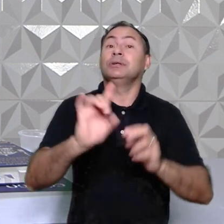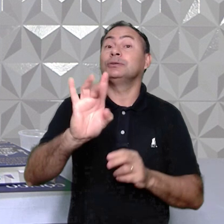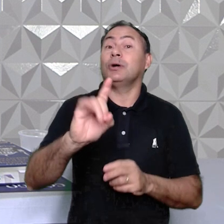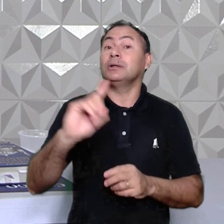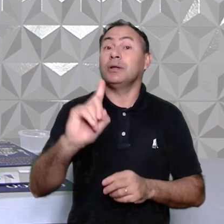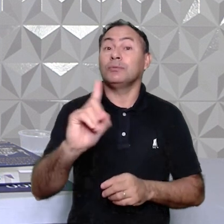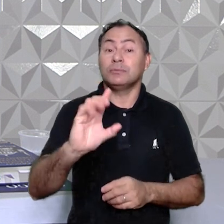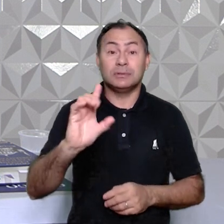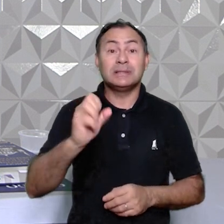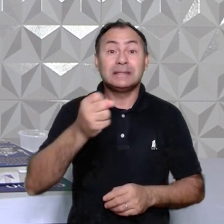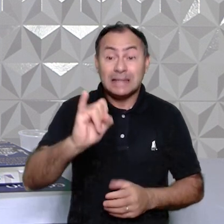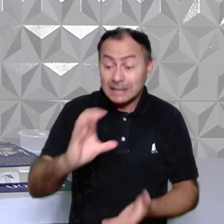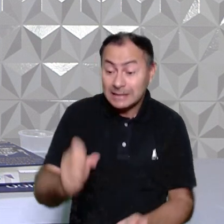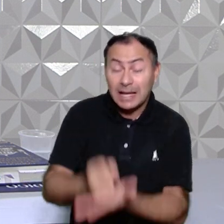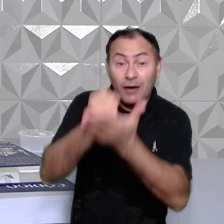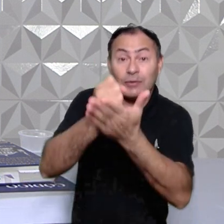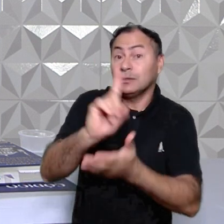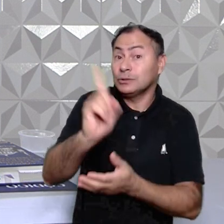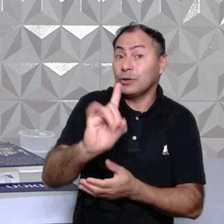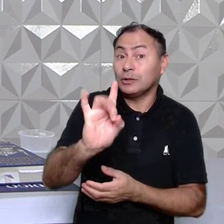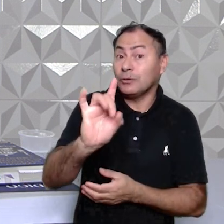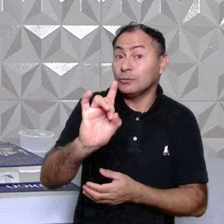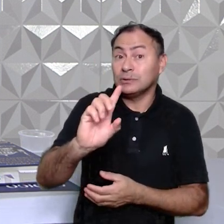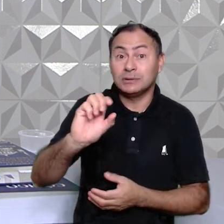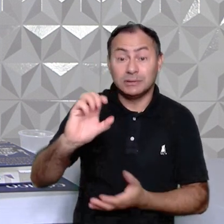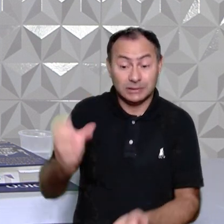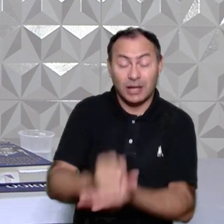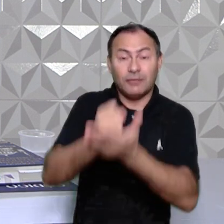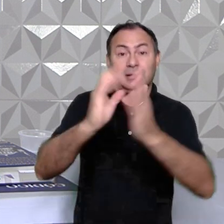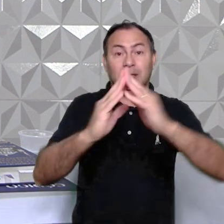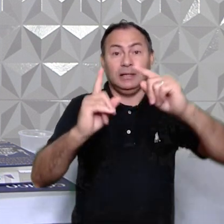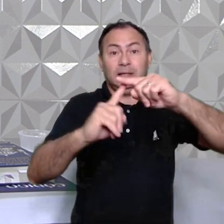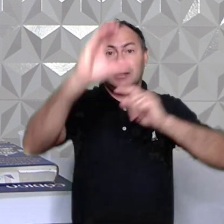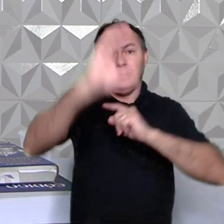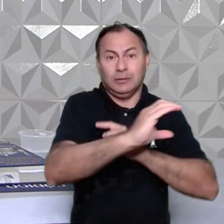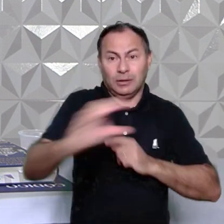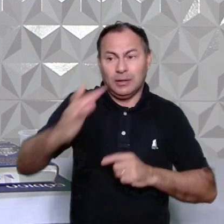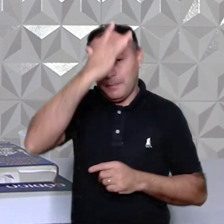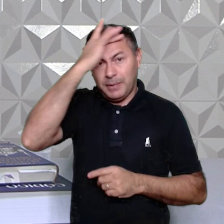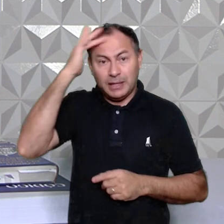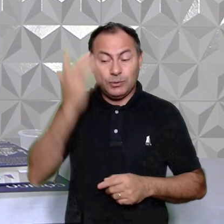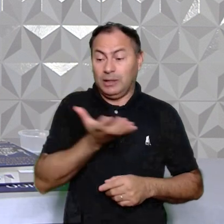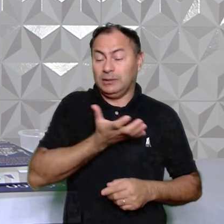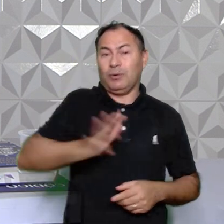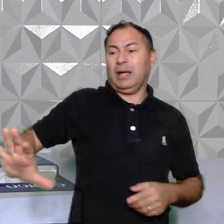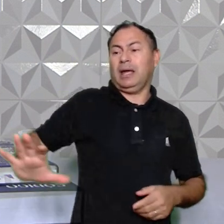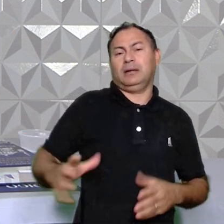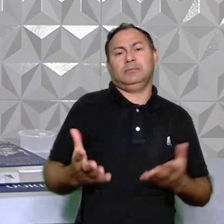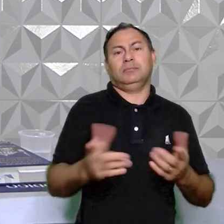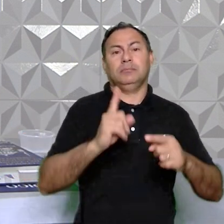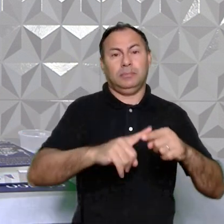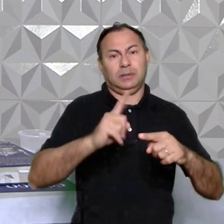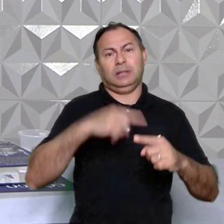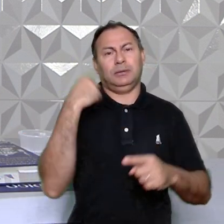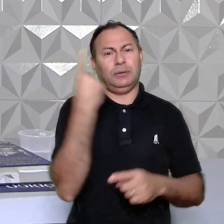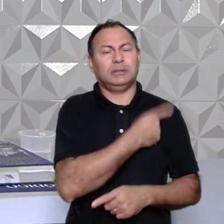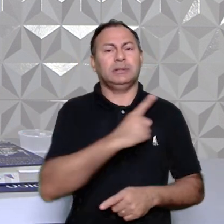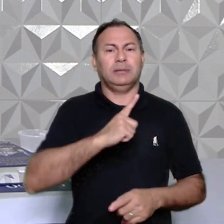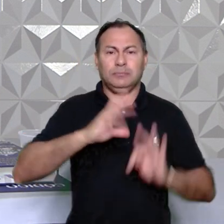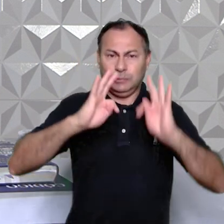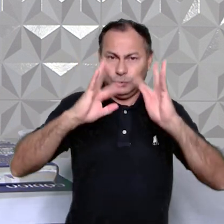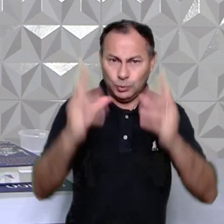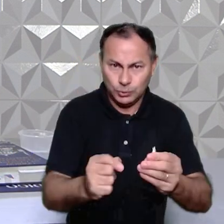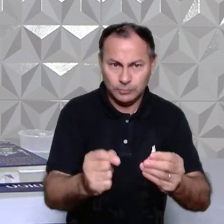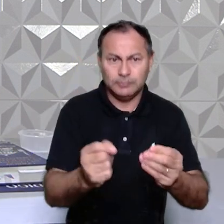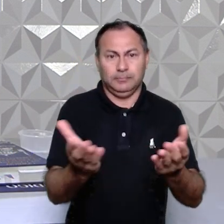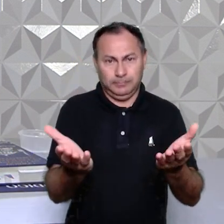se salva, só não vai se salvar na Igreja Católica aquela pessoa que realmente não quer, porque nós temos tudo,